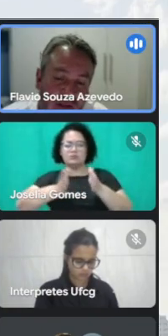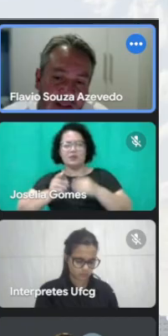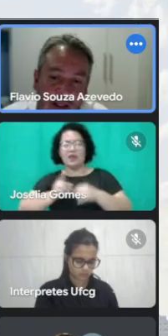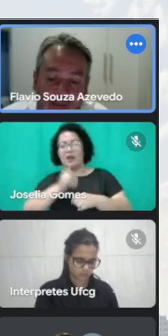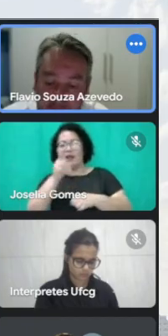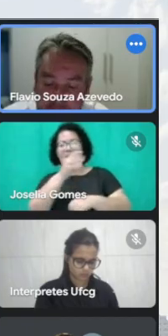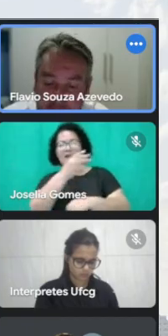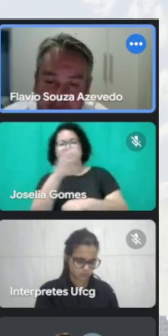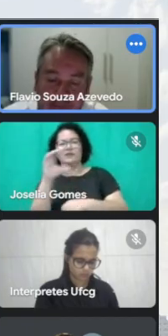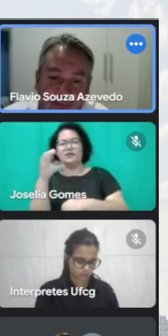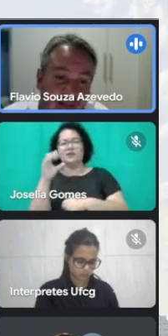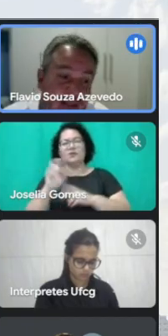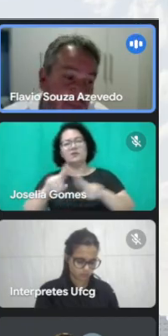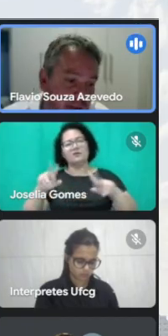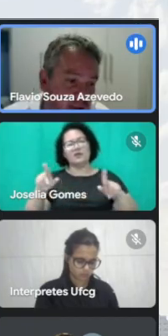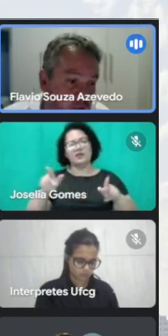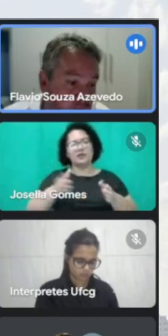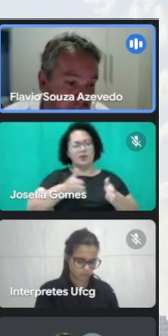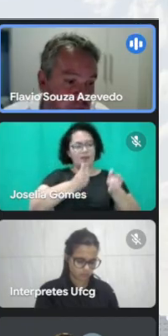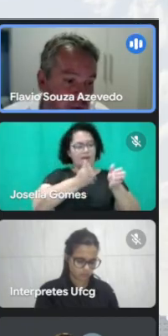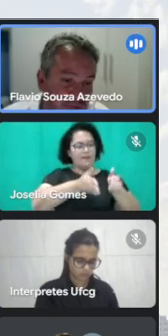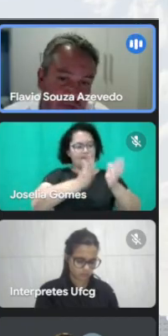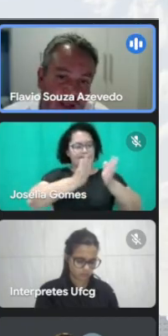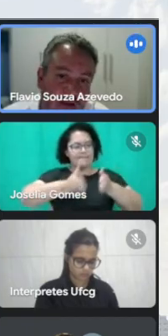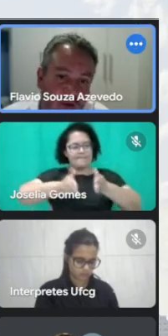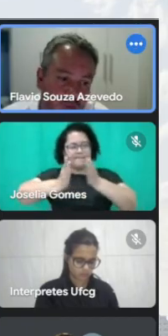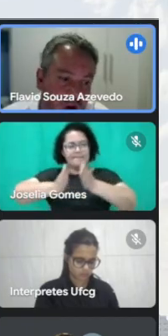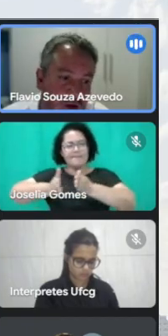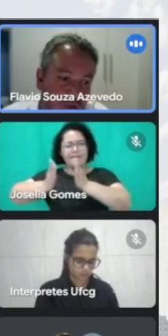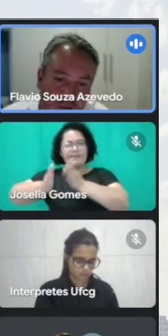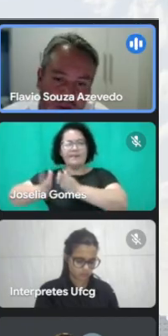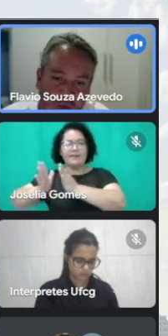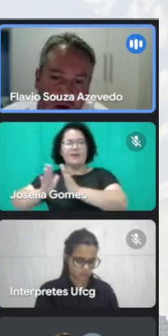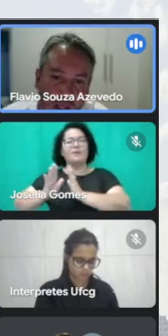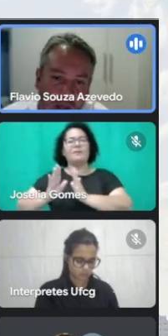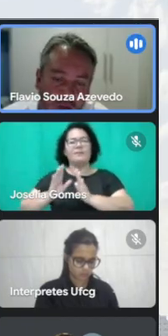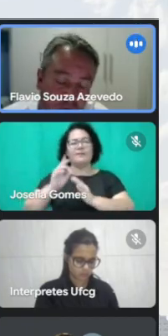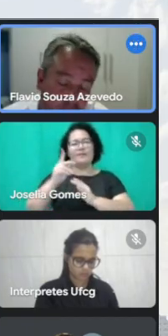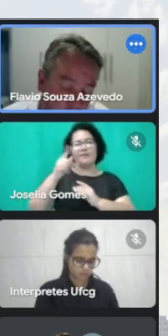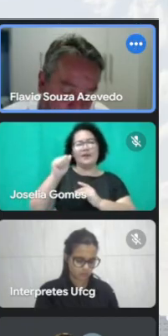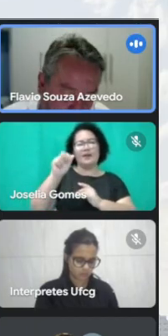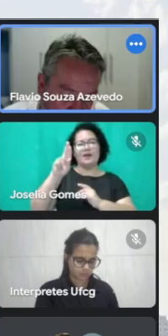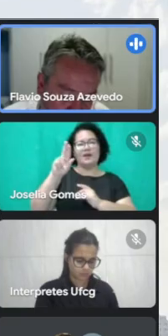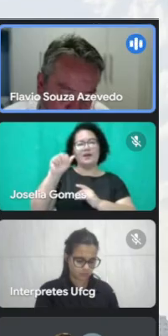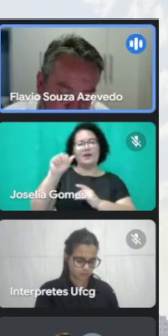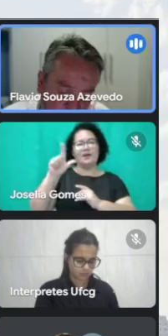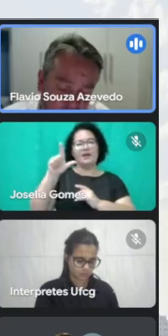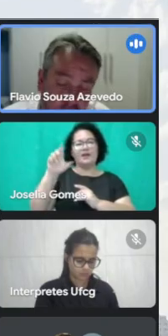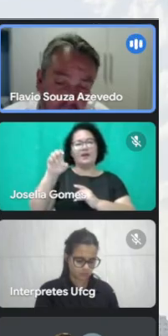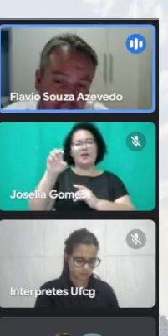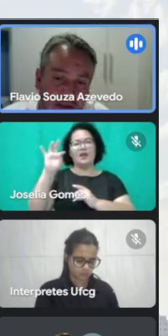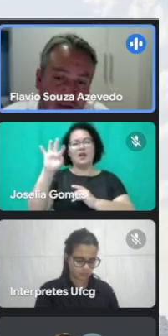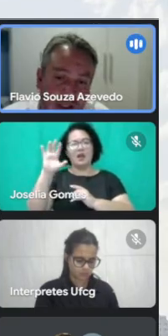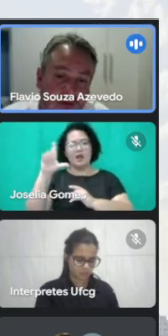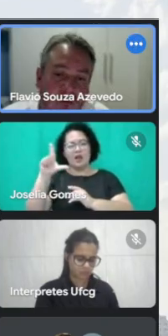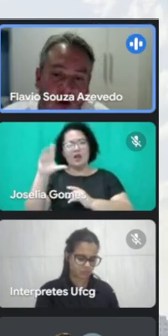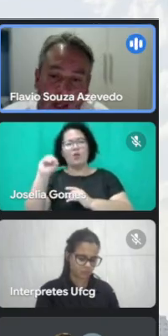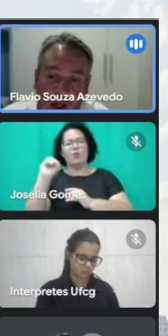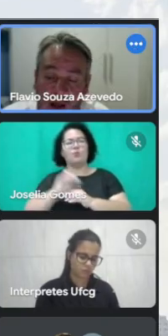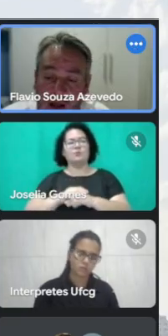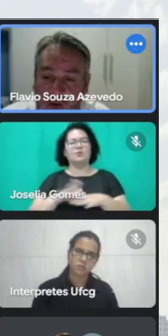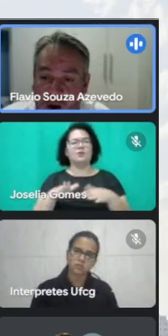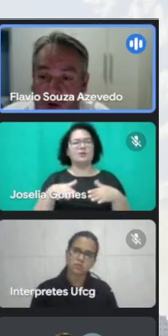não em série. E depende do tipo de efluente, de qual é o contaminante, qual é o sedimento,